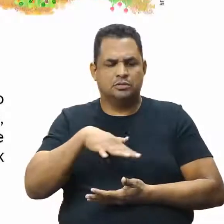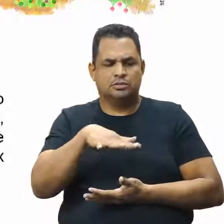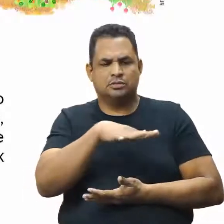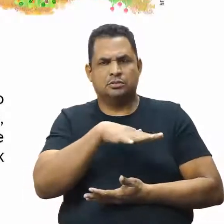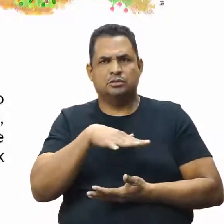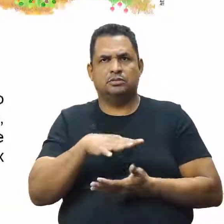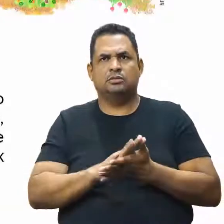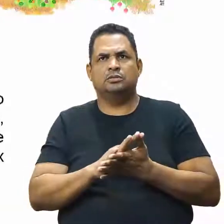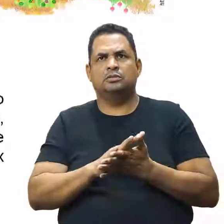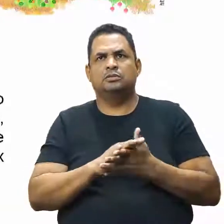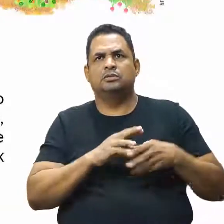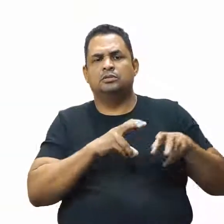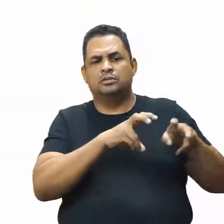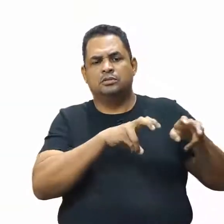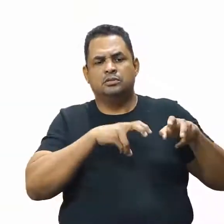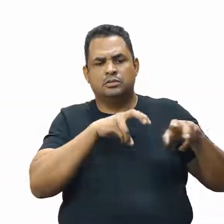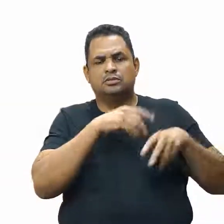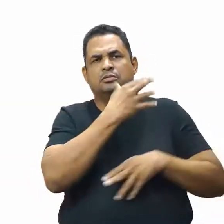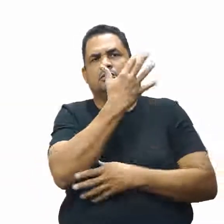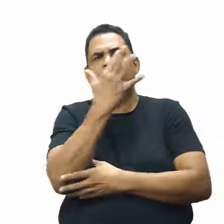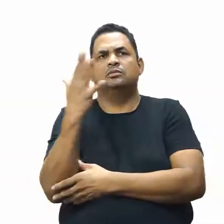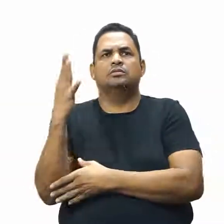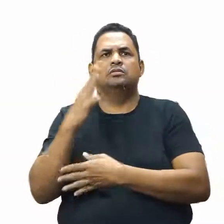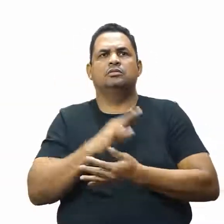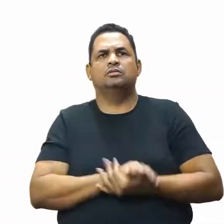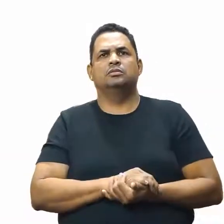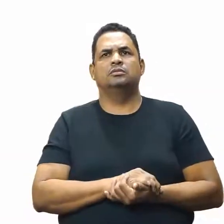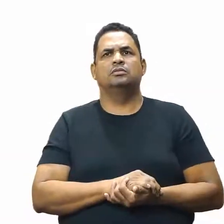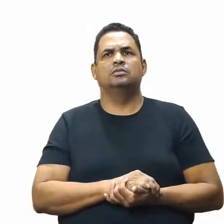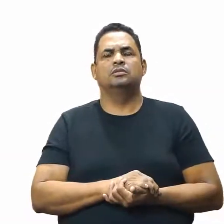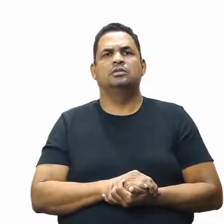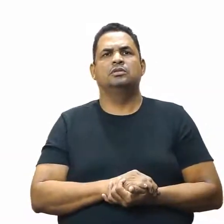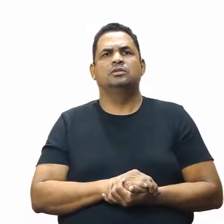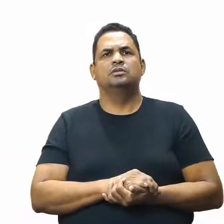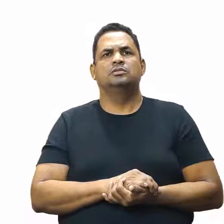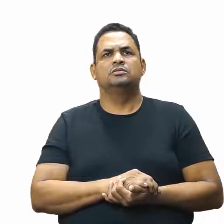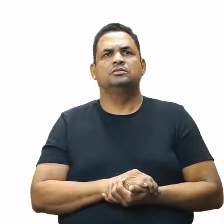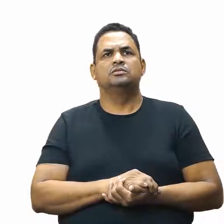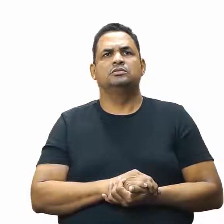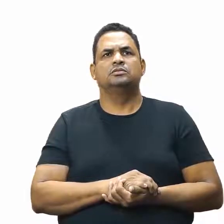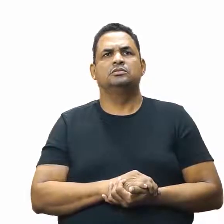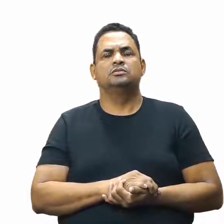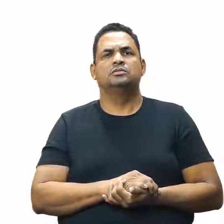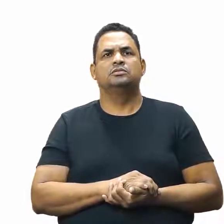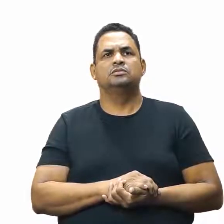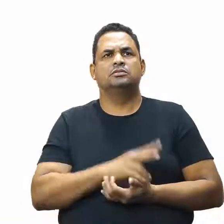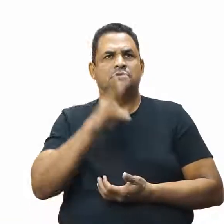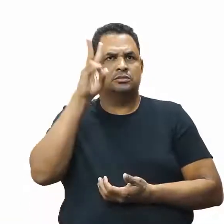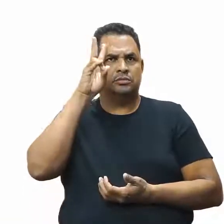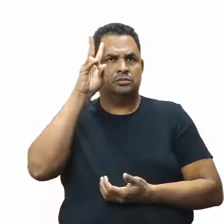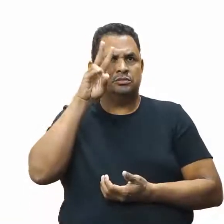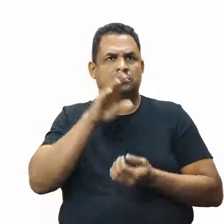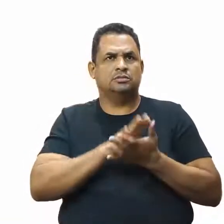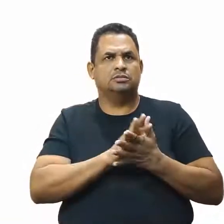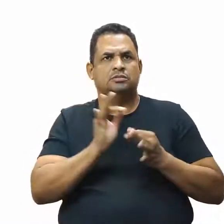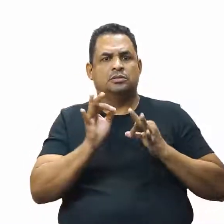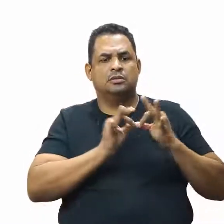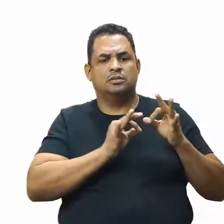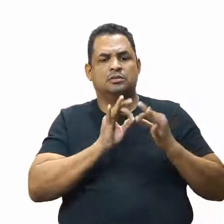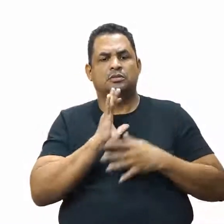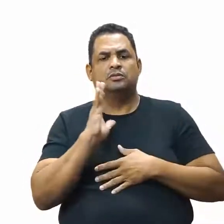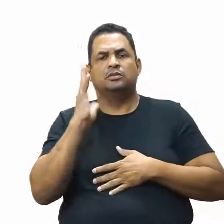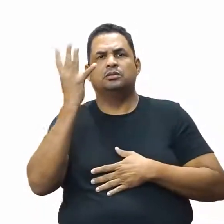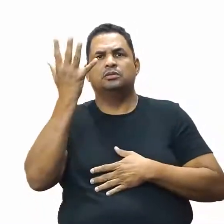quintais florestais. E também, professor, relembrando, arranjo no